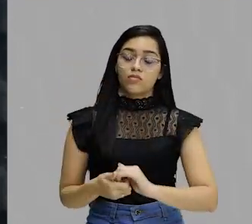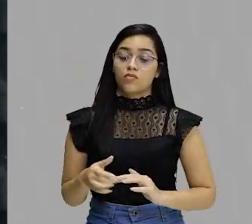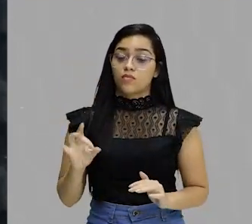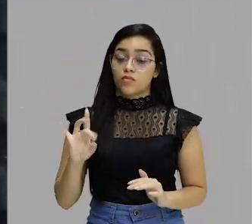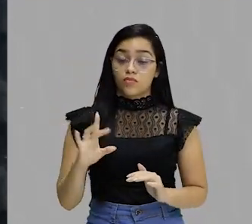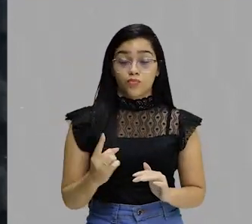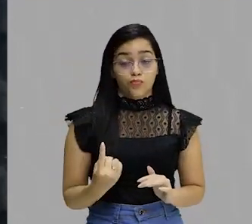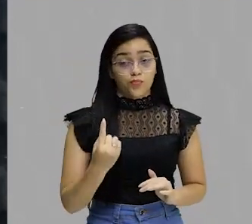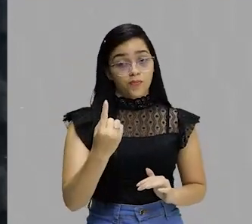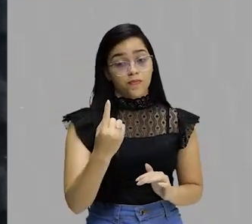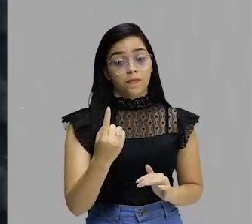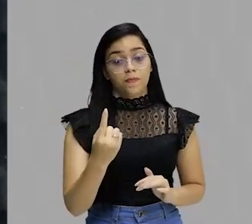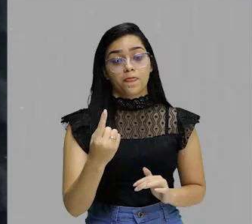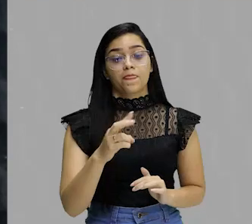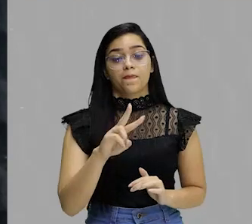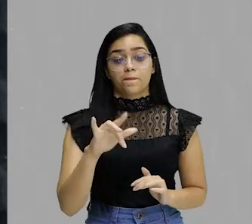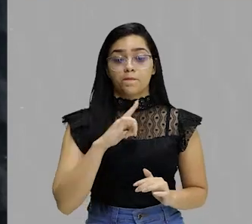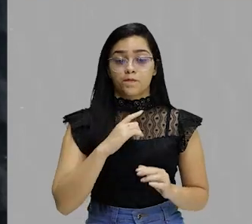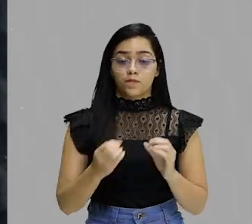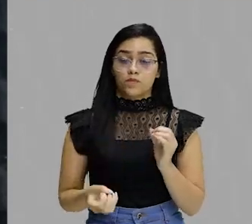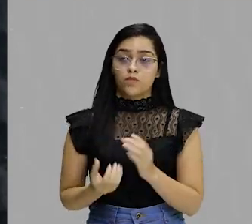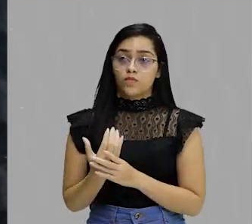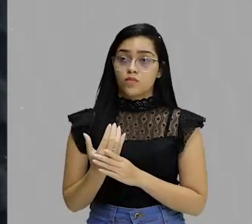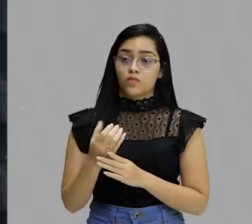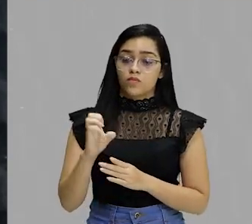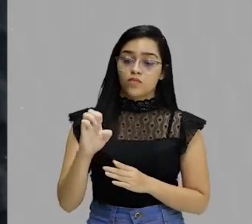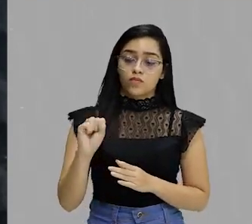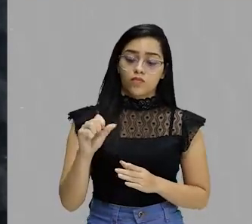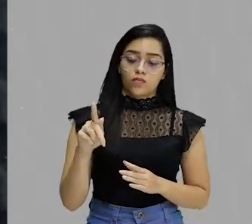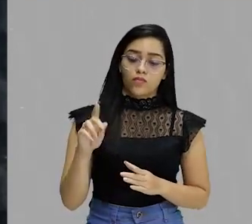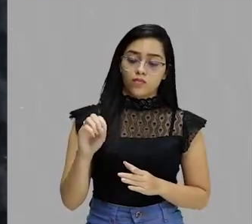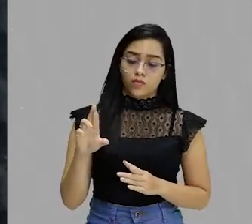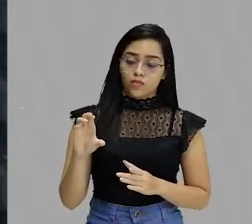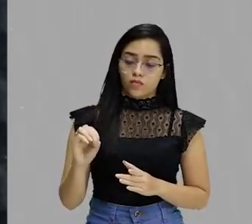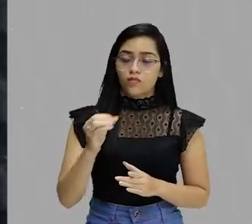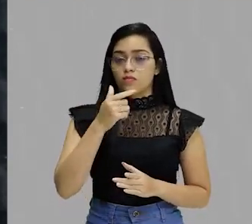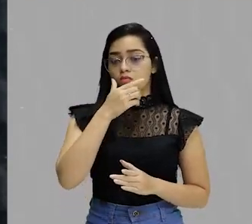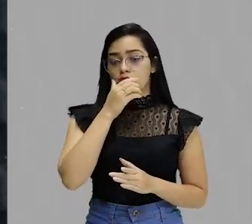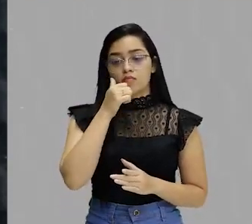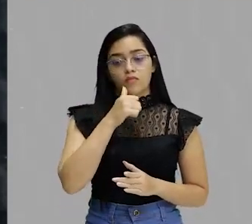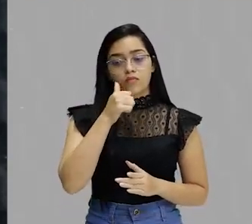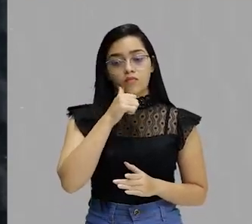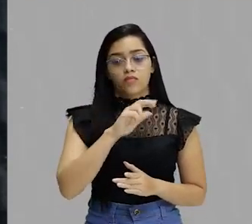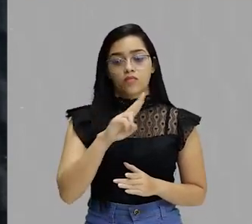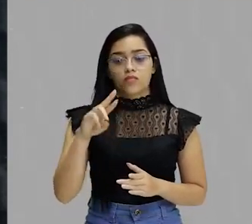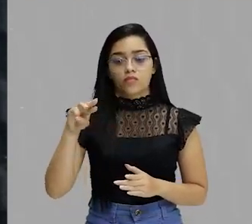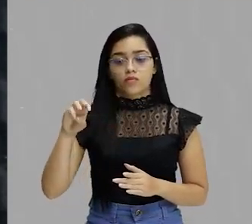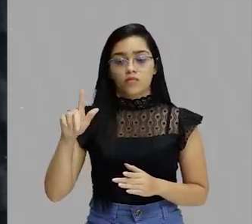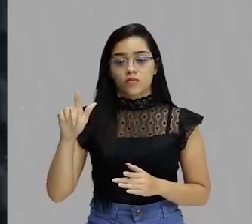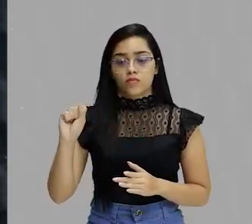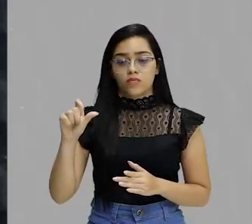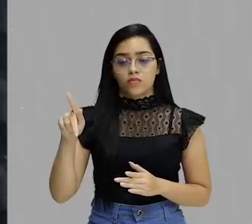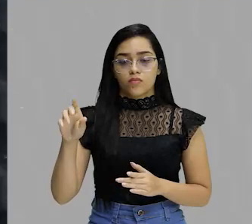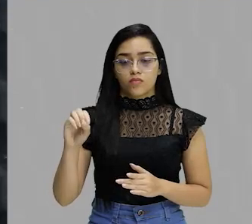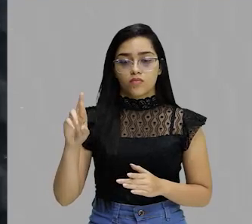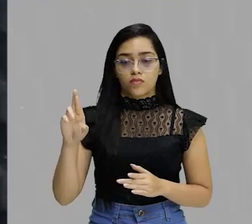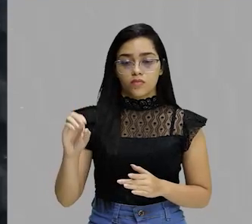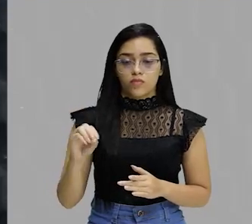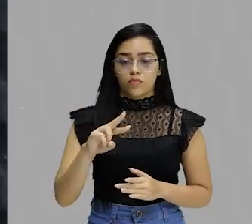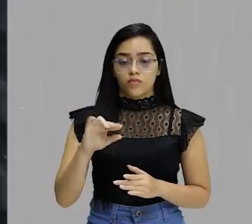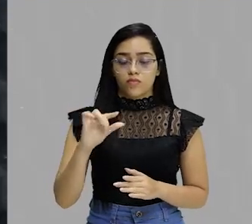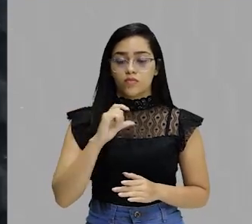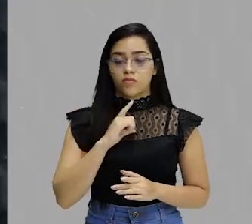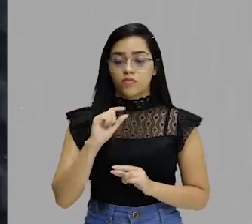Apenas uma única célula vai dar origem ao esporo feminino, que a gente chama de megásporo. Esse esporo feminino, ele